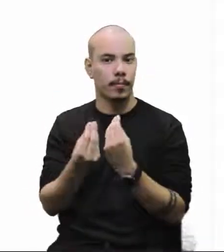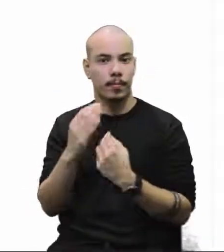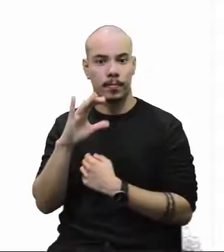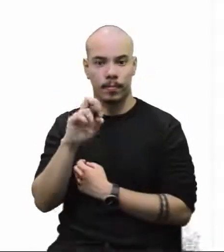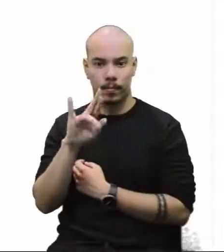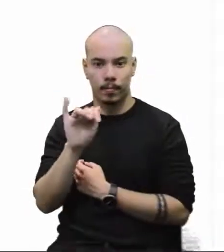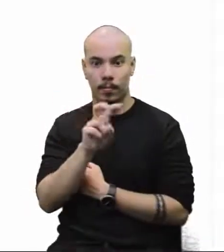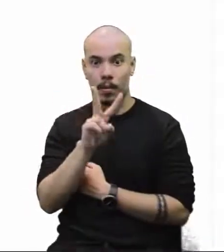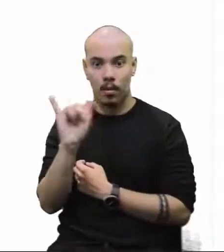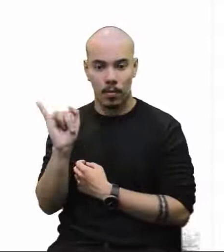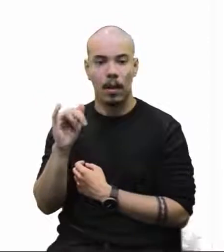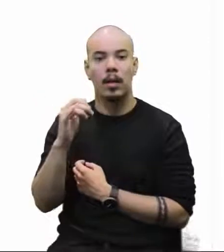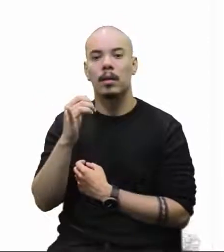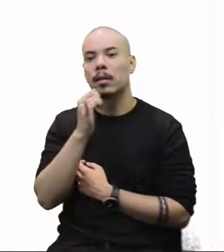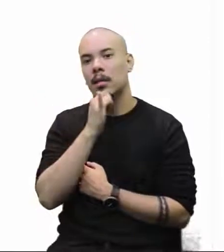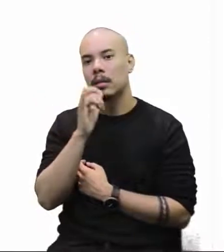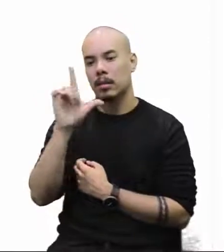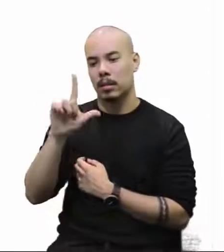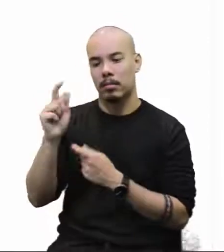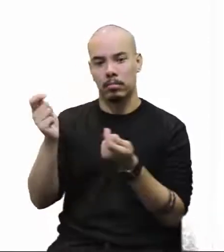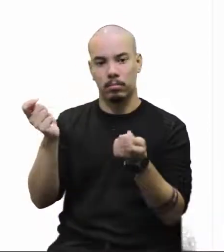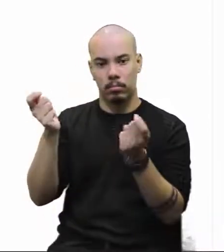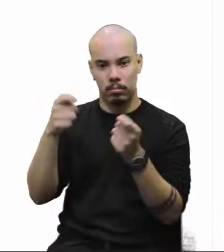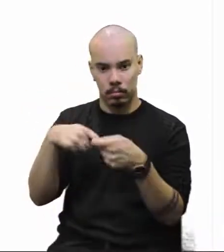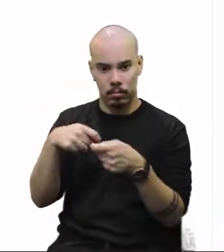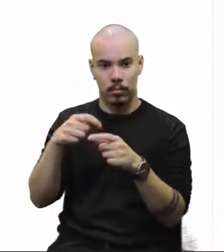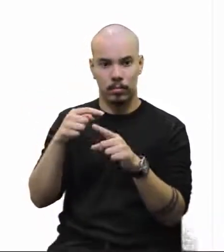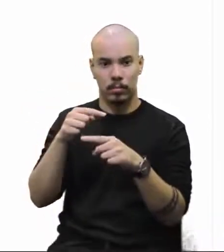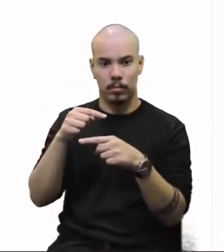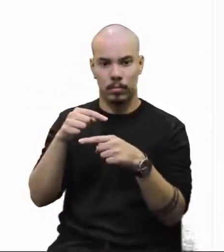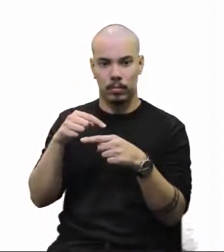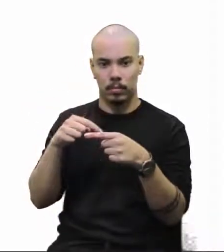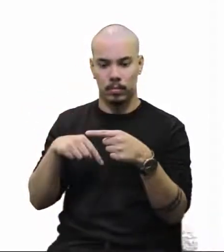Então, pode dizer que aquele L é ΔT vezes V.